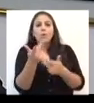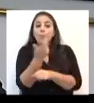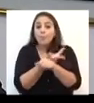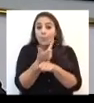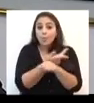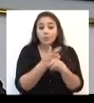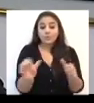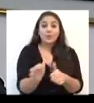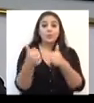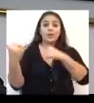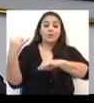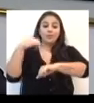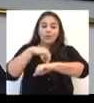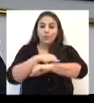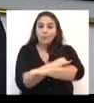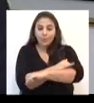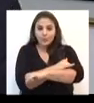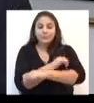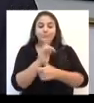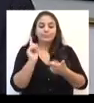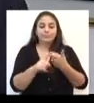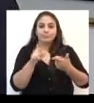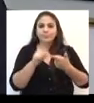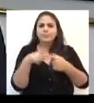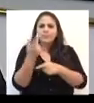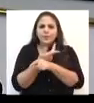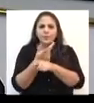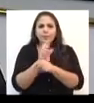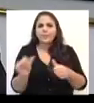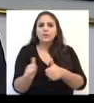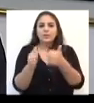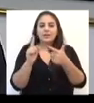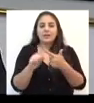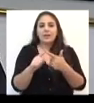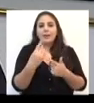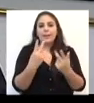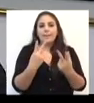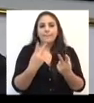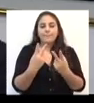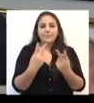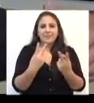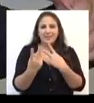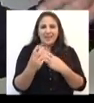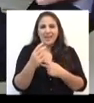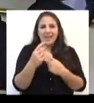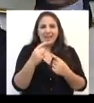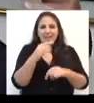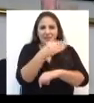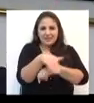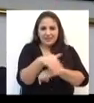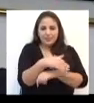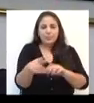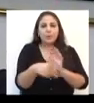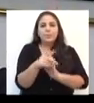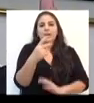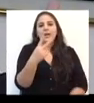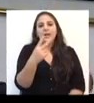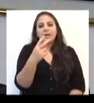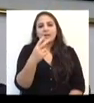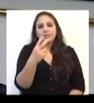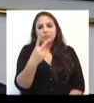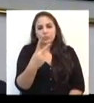melhoria do aeroporto, tá? A busca de melhorias da RS 324, a busca da melhoria da 285,